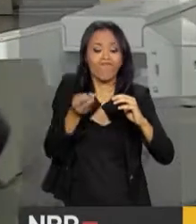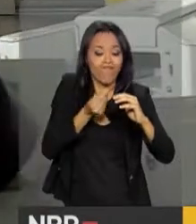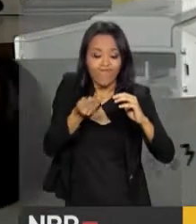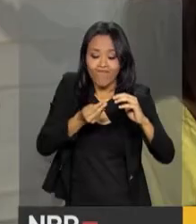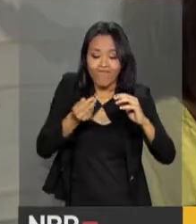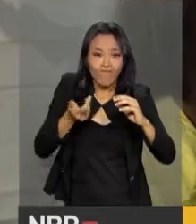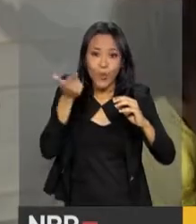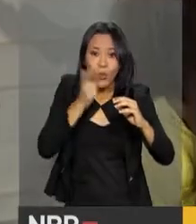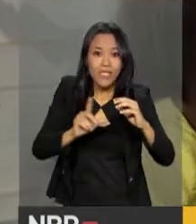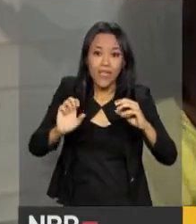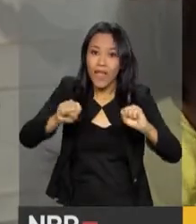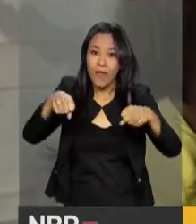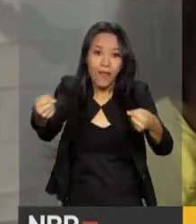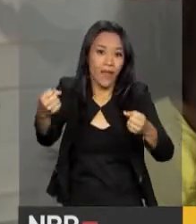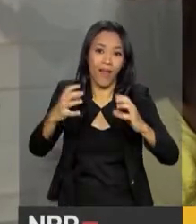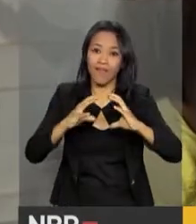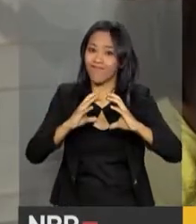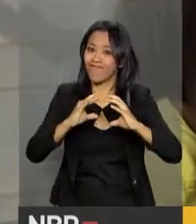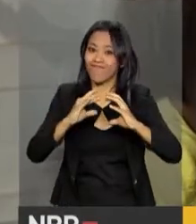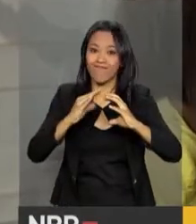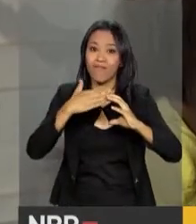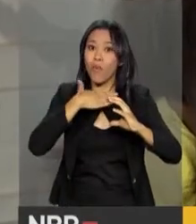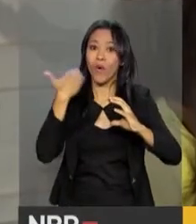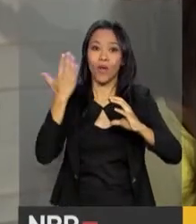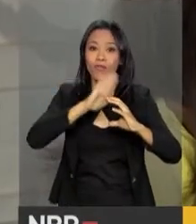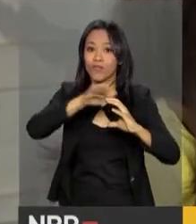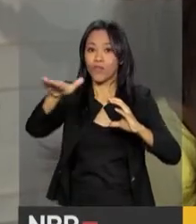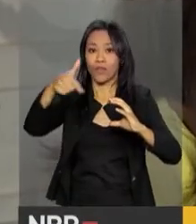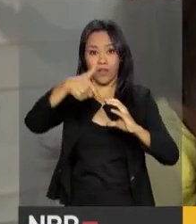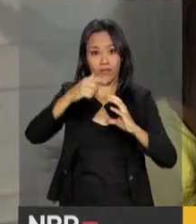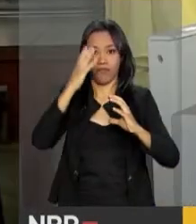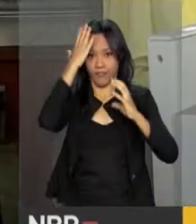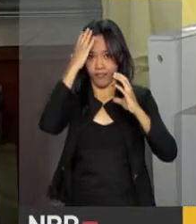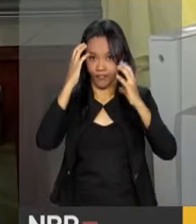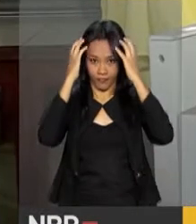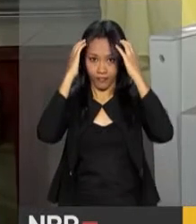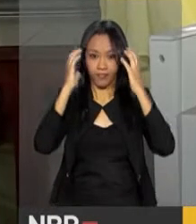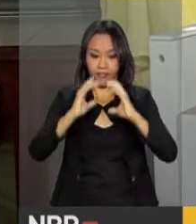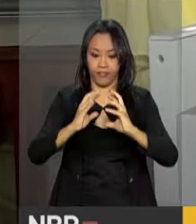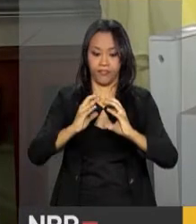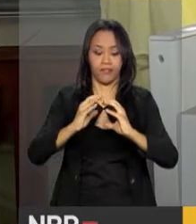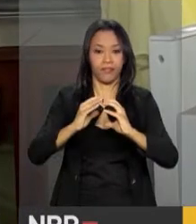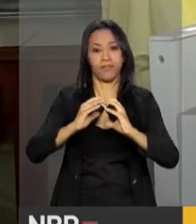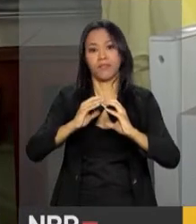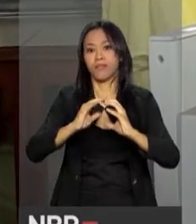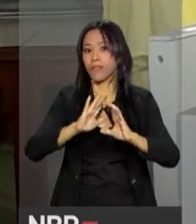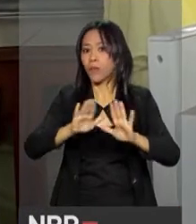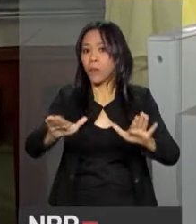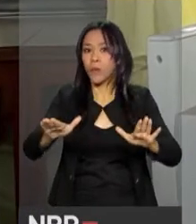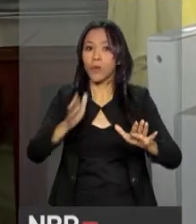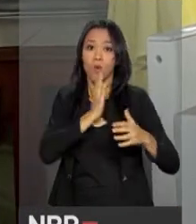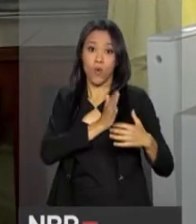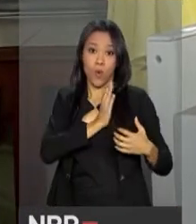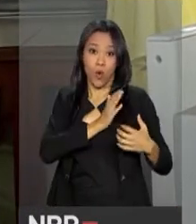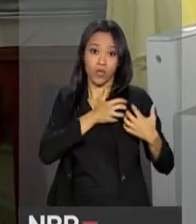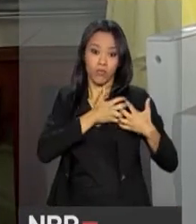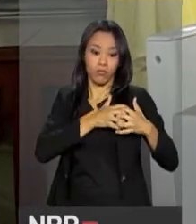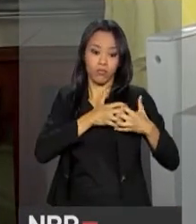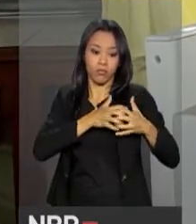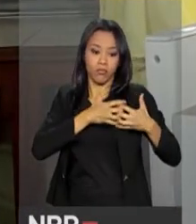vulnerável então a gente tava nenhum tipo de morte a onde a gente tem a morte cerebral o coração ainda